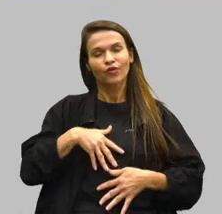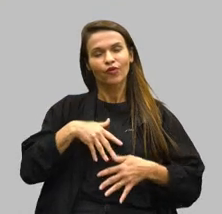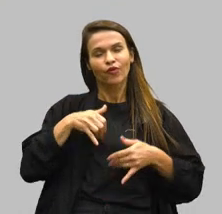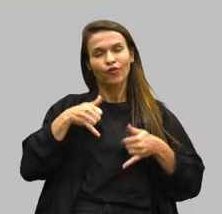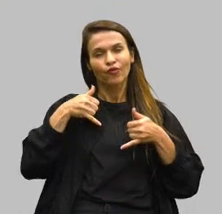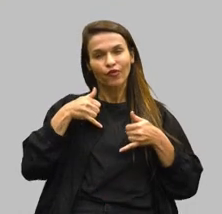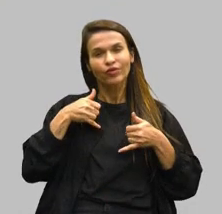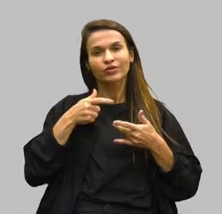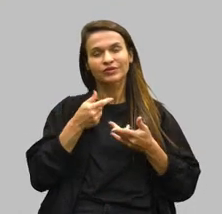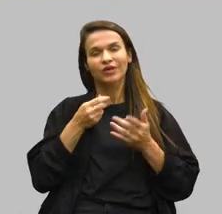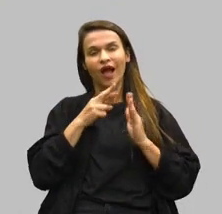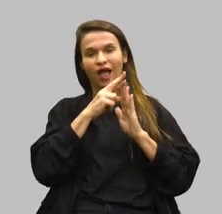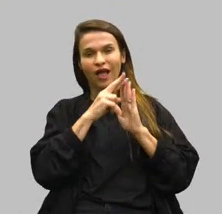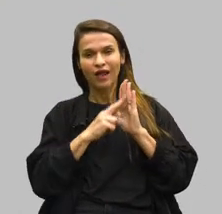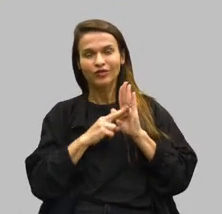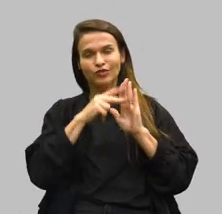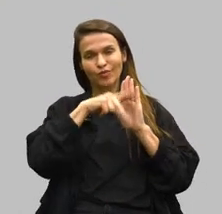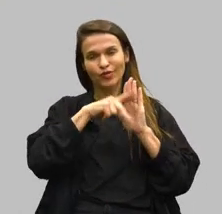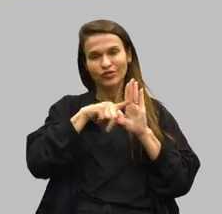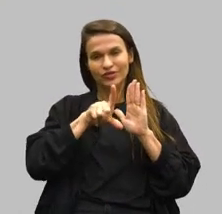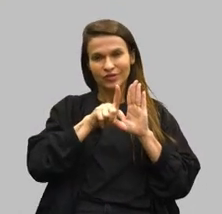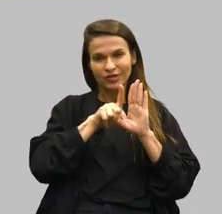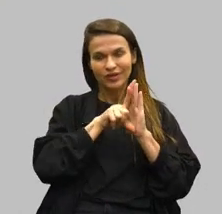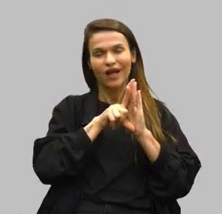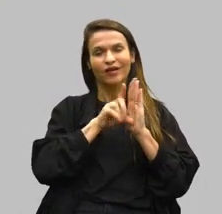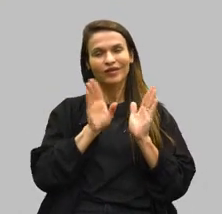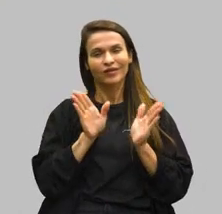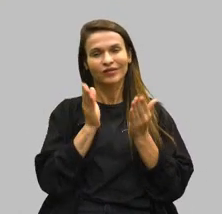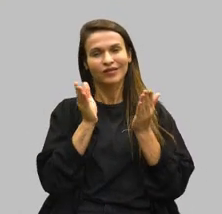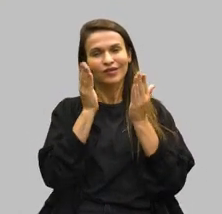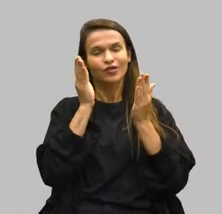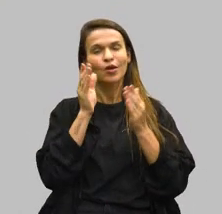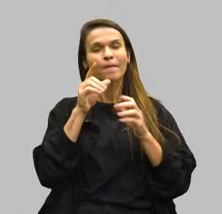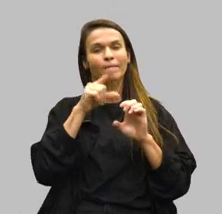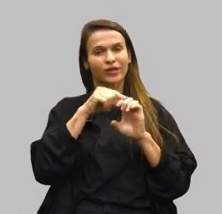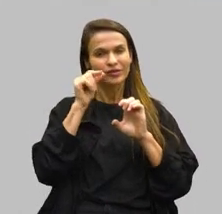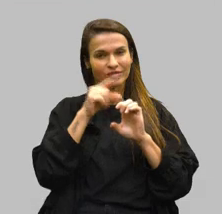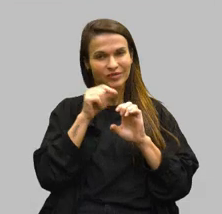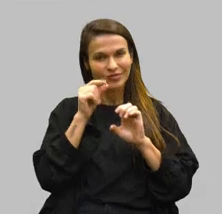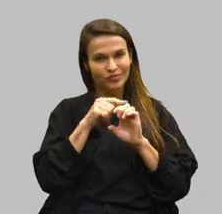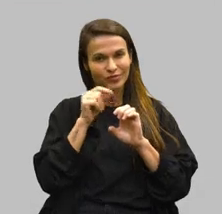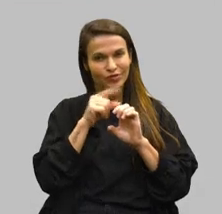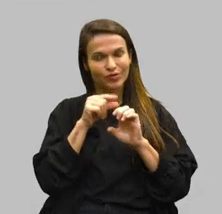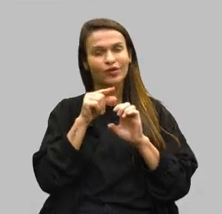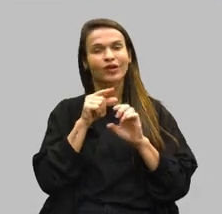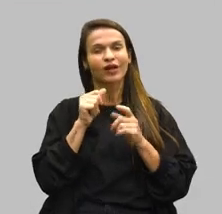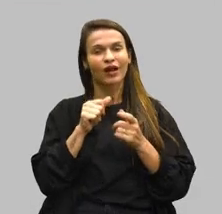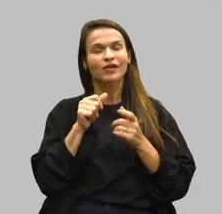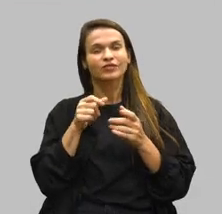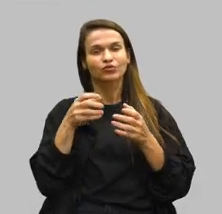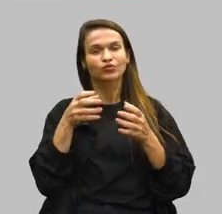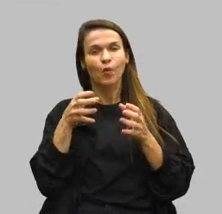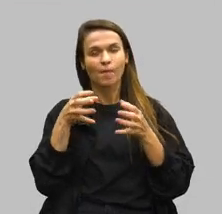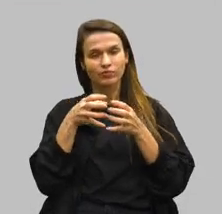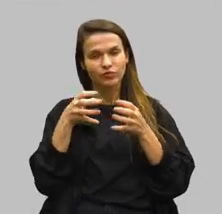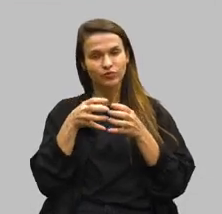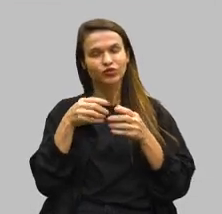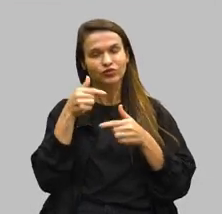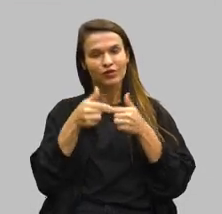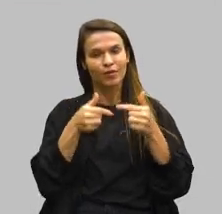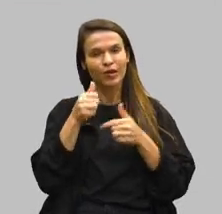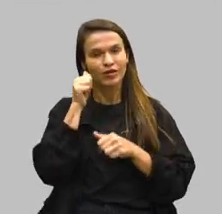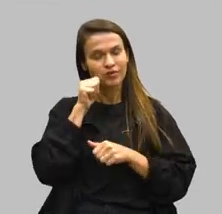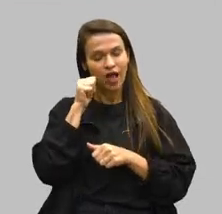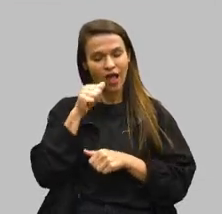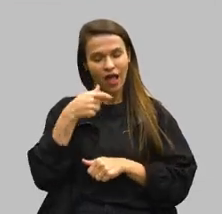de ser relatora de um dos projetos de lei que incentiva empreendedorismo e o banco de empregos de mulheres aqui nessa